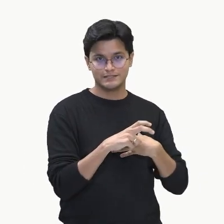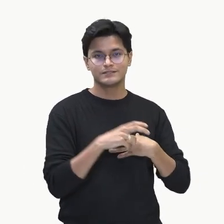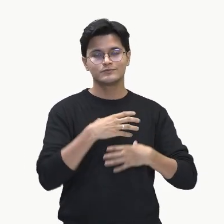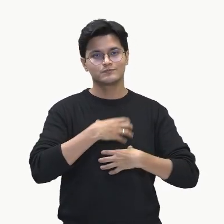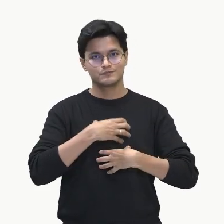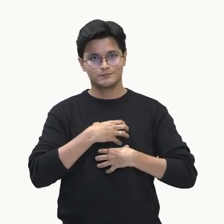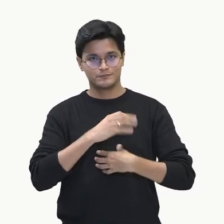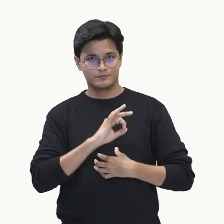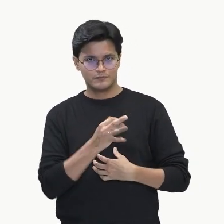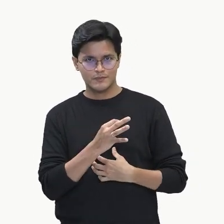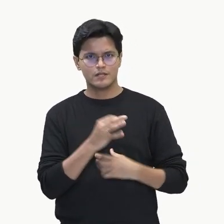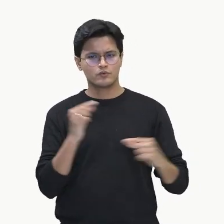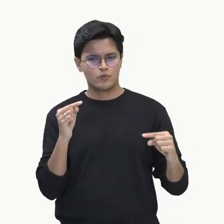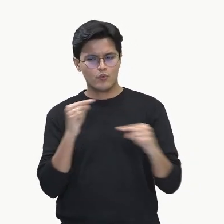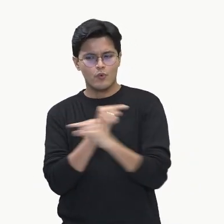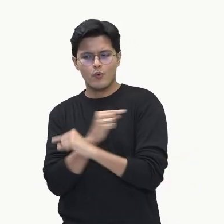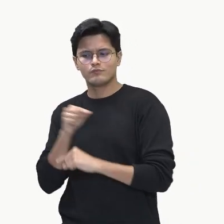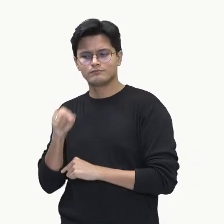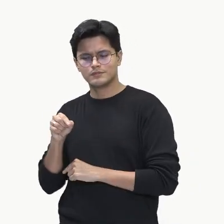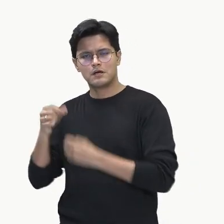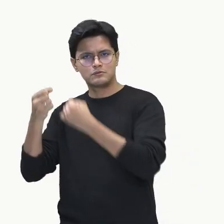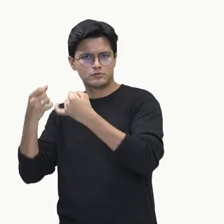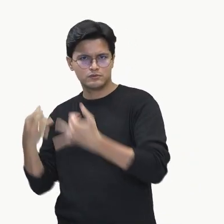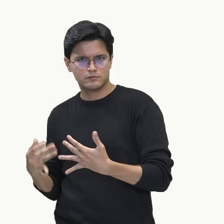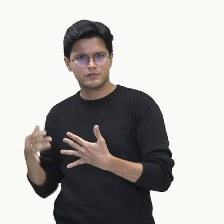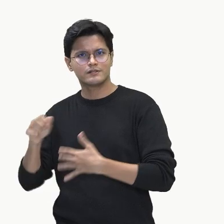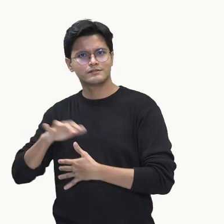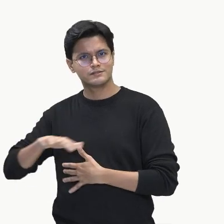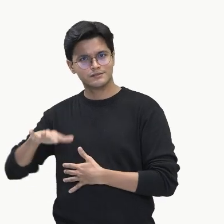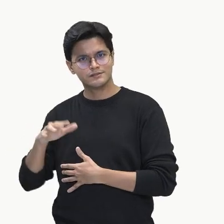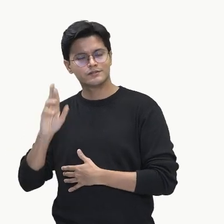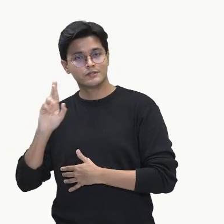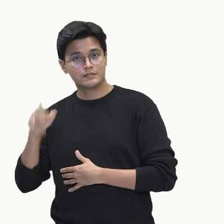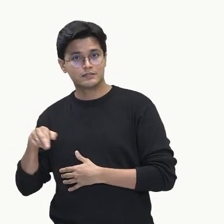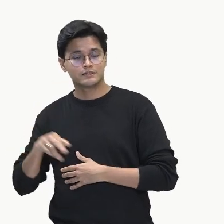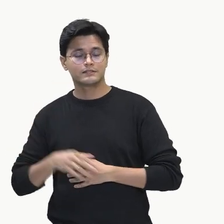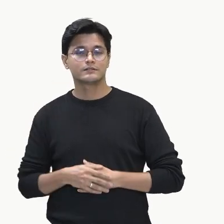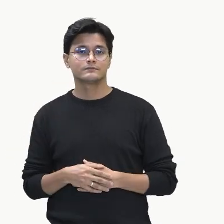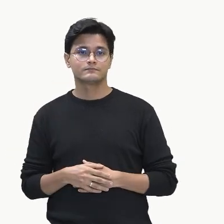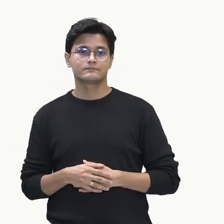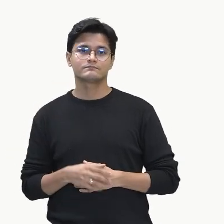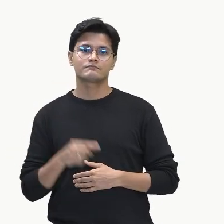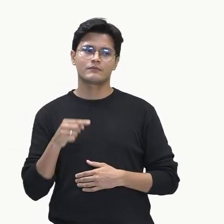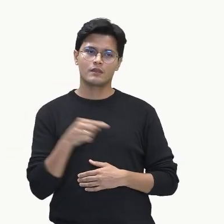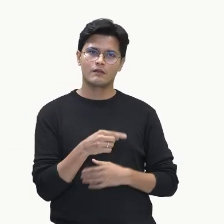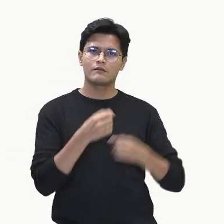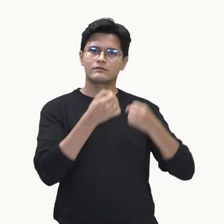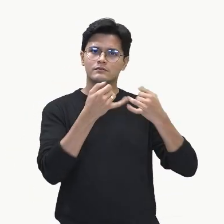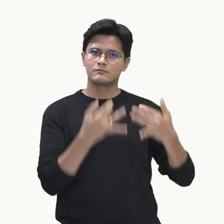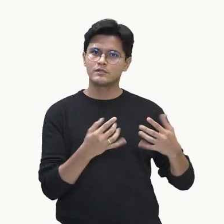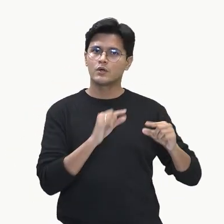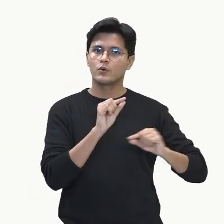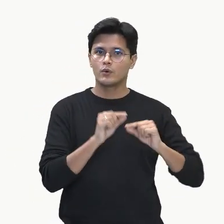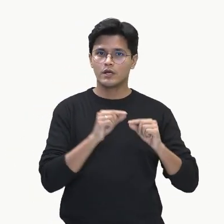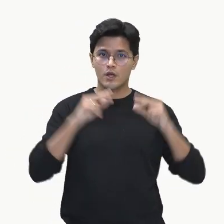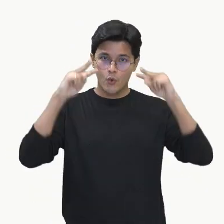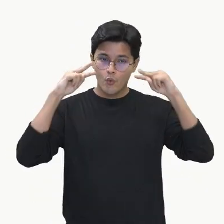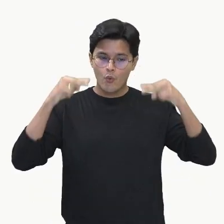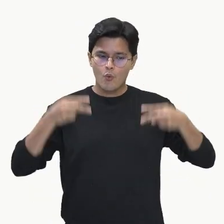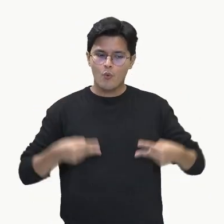né, ao que o racionalismo fala para a gente. E é aqui que ele vai dizer, tá? O homem nasce como